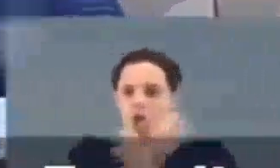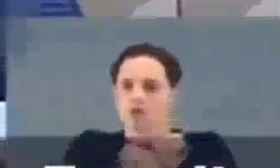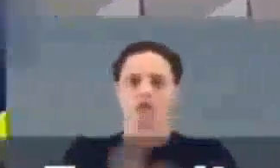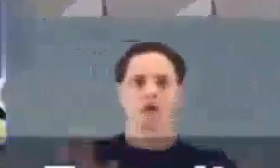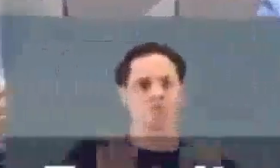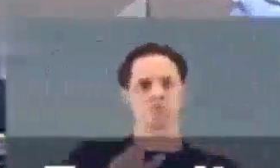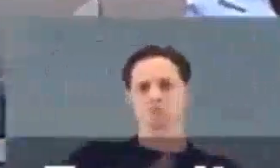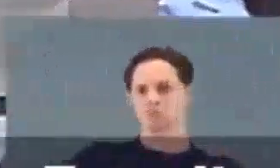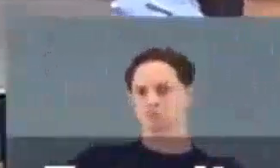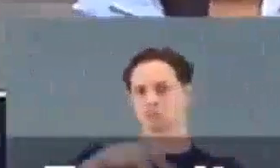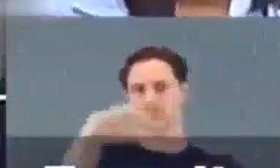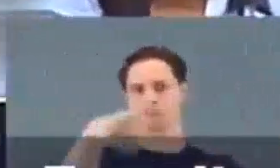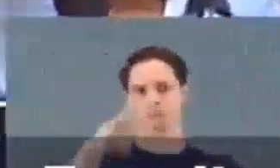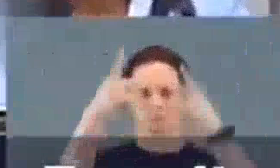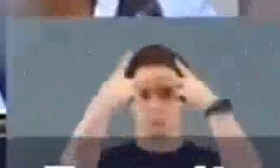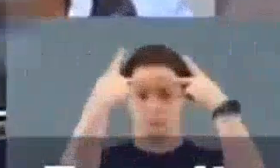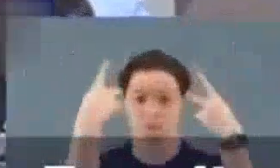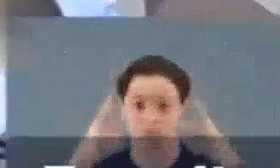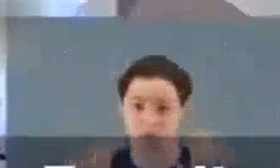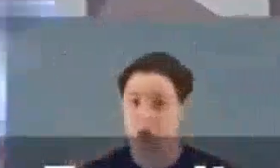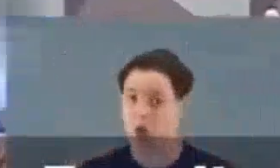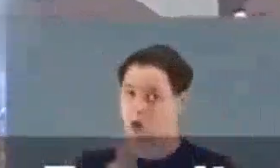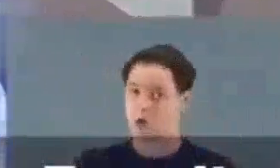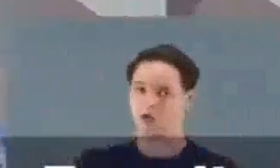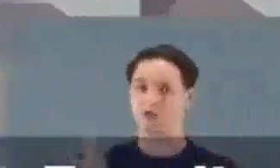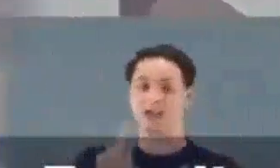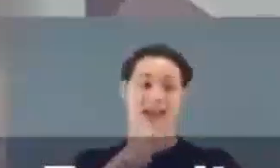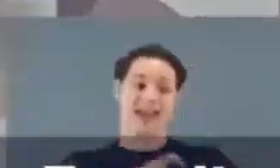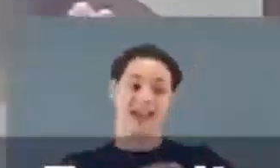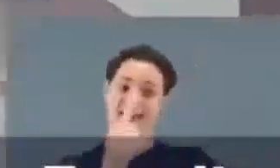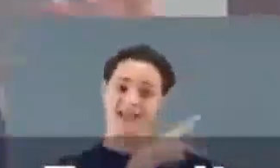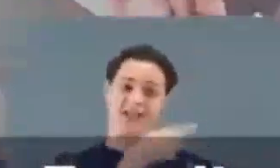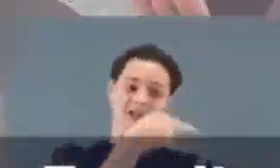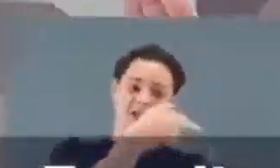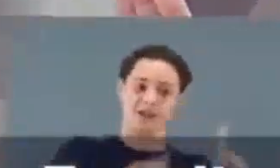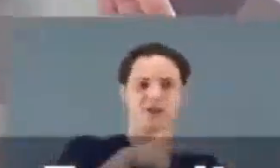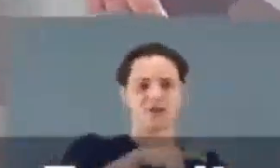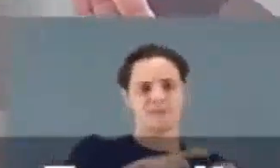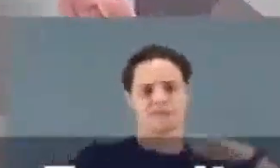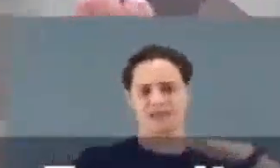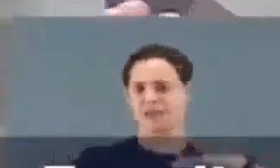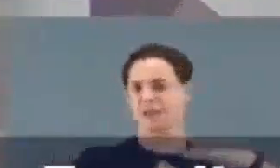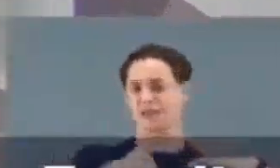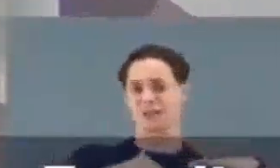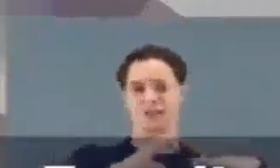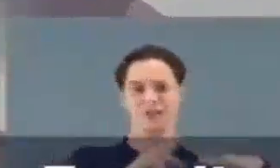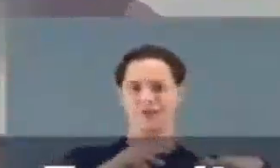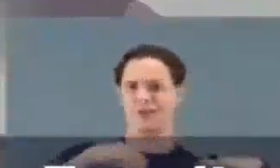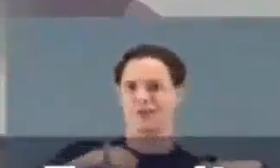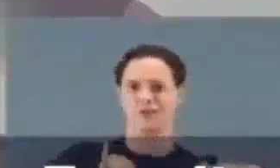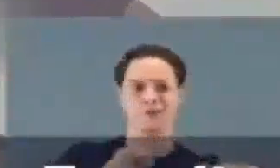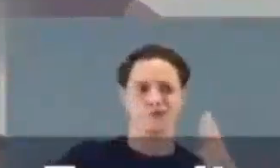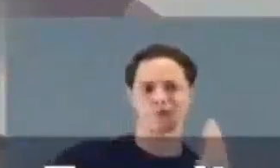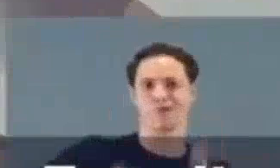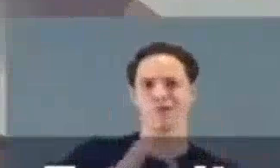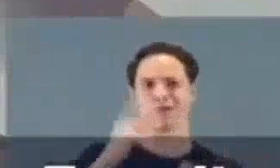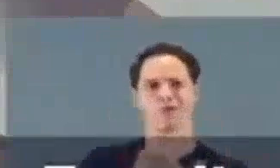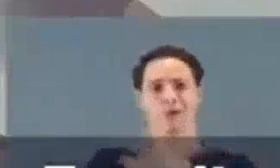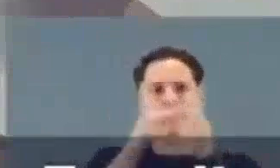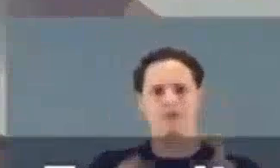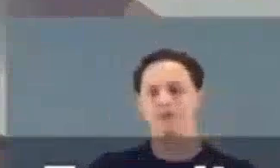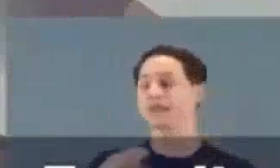seu tempo da forma que quiser. A relatora tem um tempo ilimitado. É assim que tem sido nas CPMIs, todas. Os